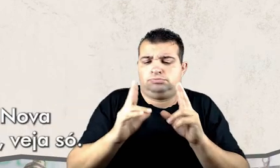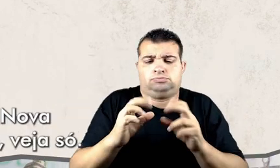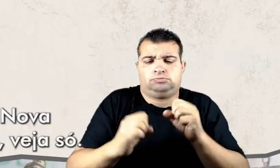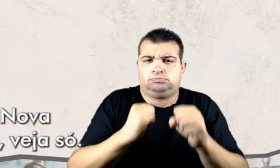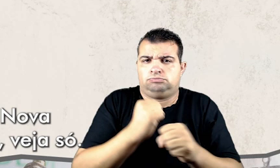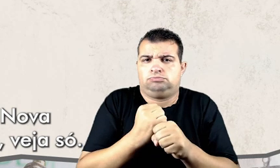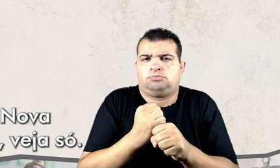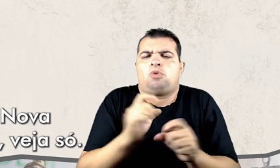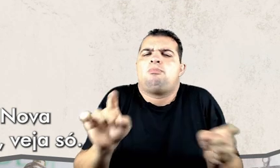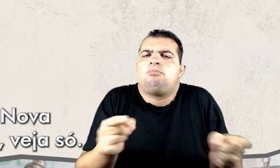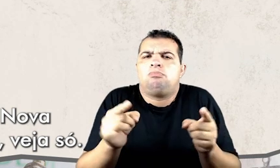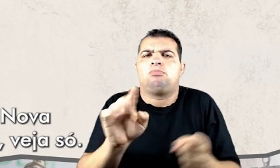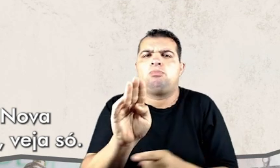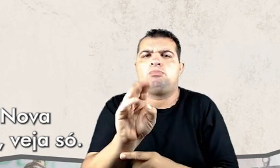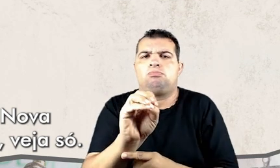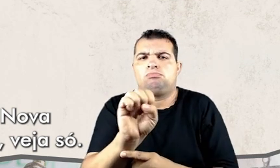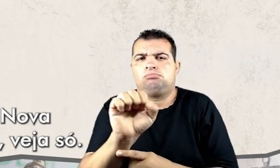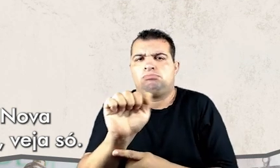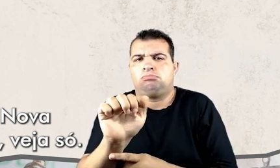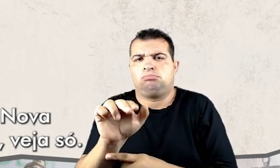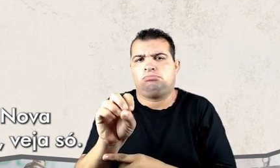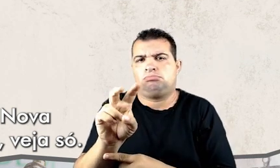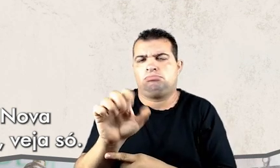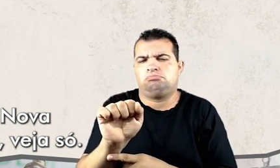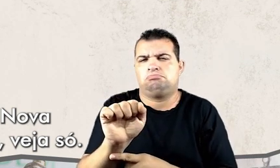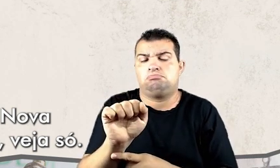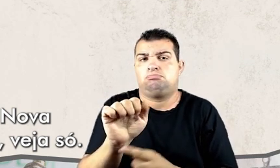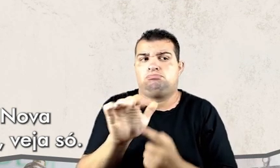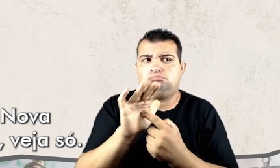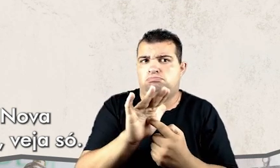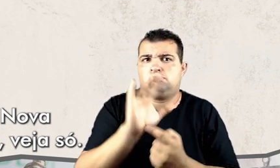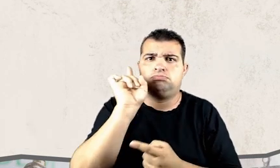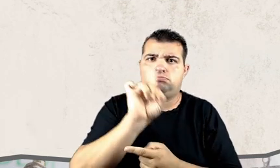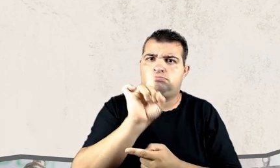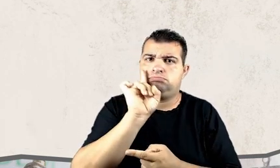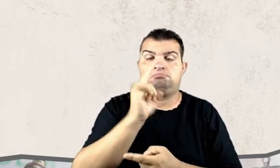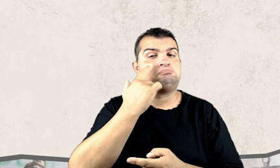No mesmo ano em que a Bossa Nova é apresentada aos estadunidenses, veja só.